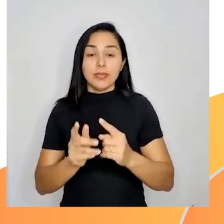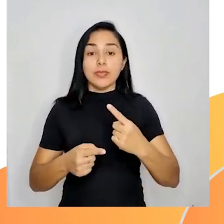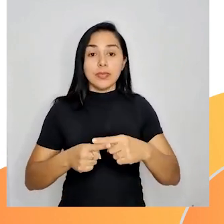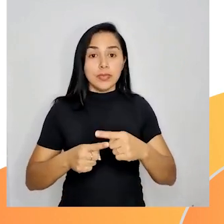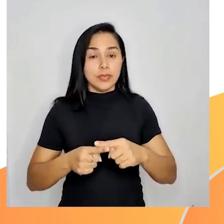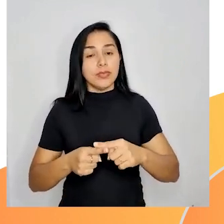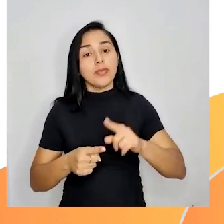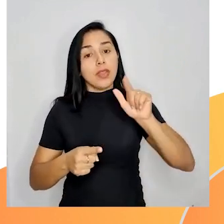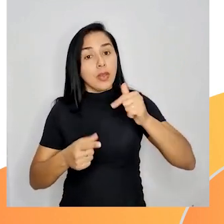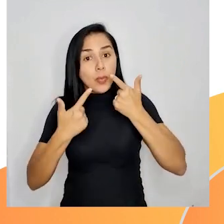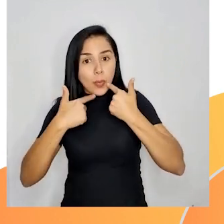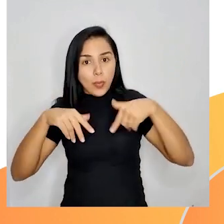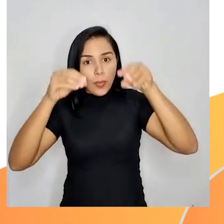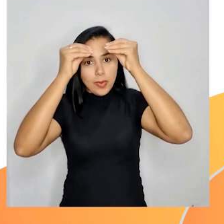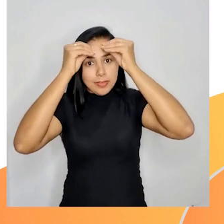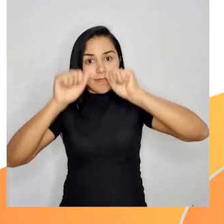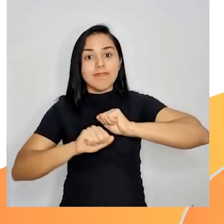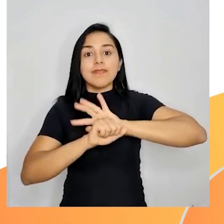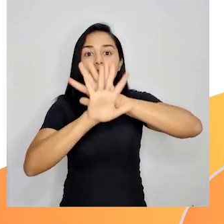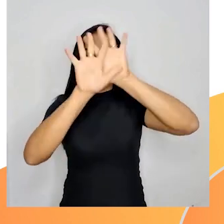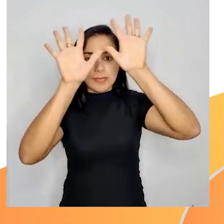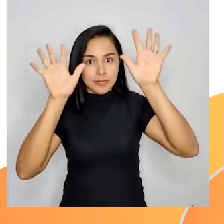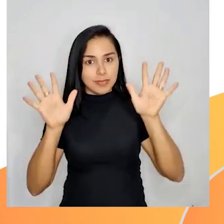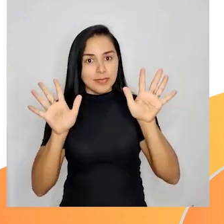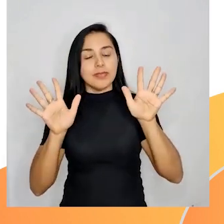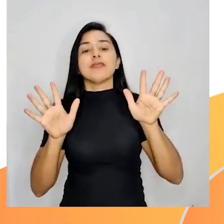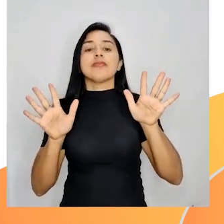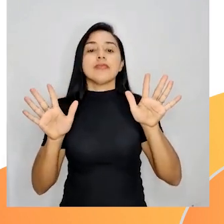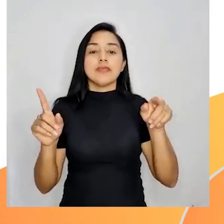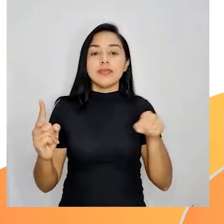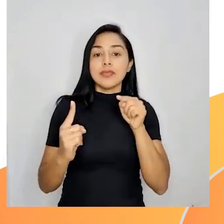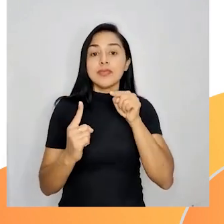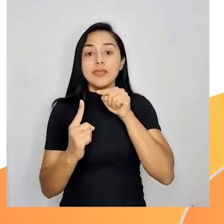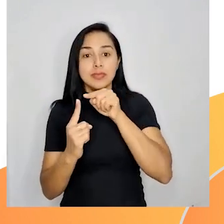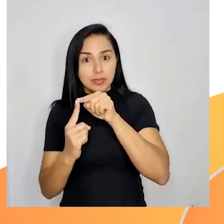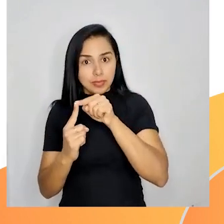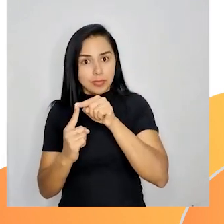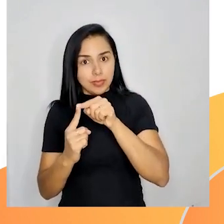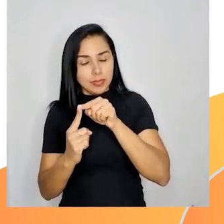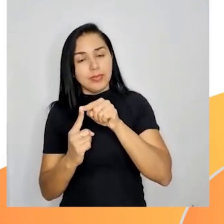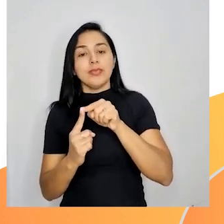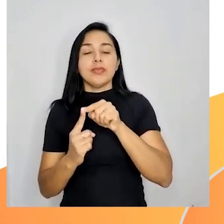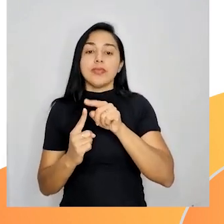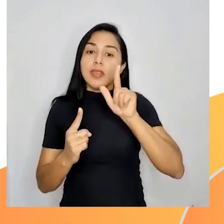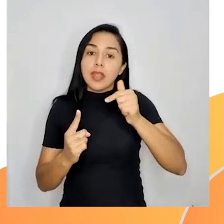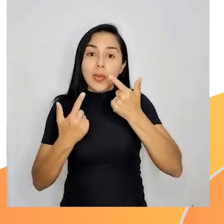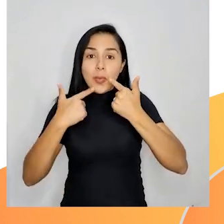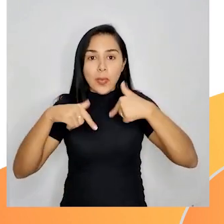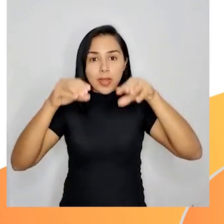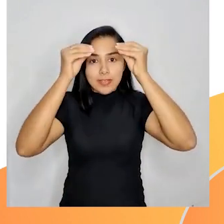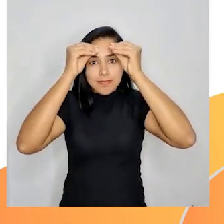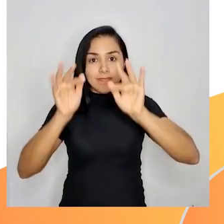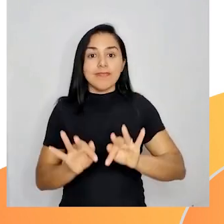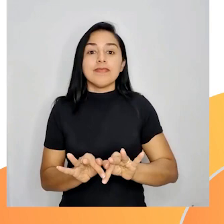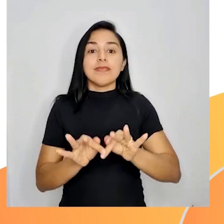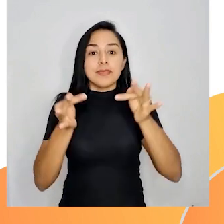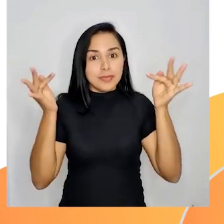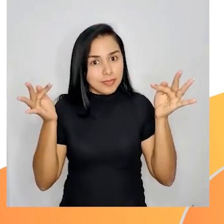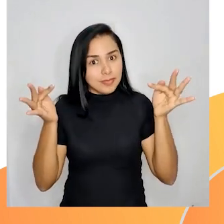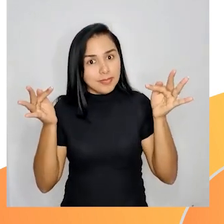traz uma linguagem bem clara, uma linguagem bem objetiva, uma linguagem simples, quase